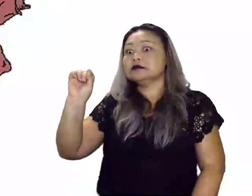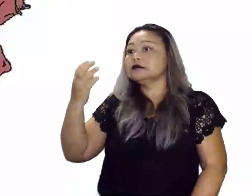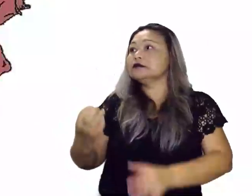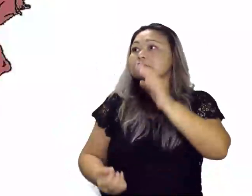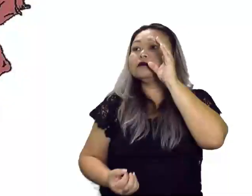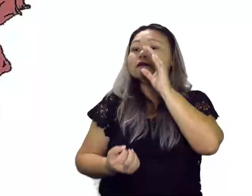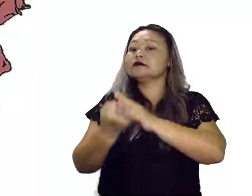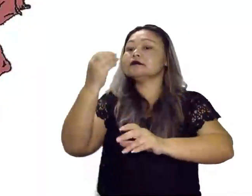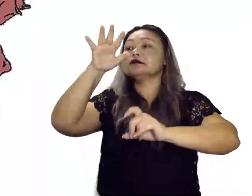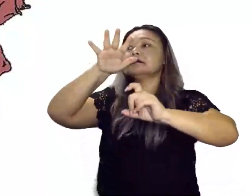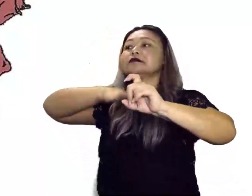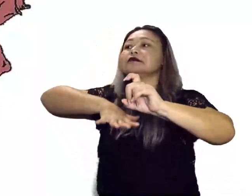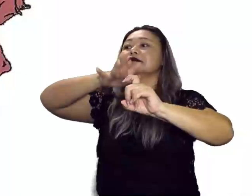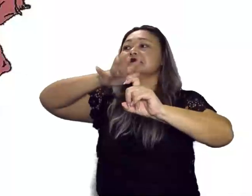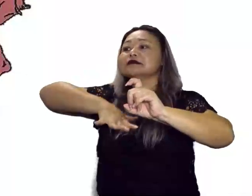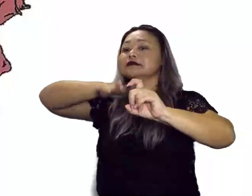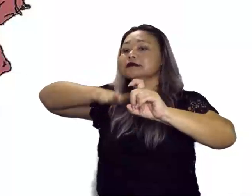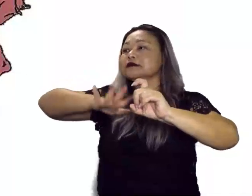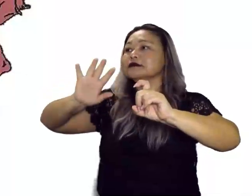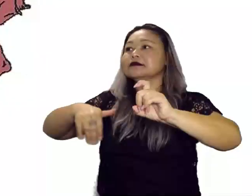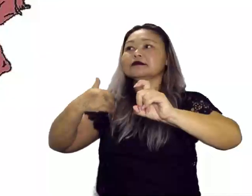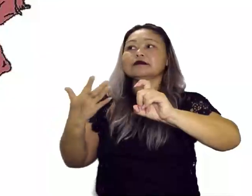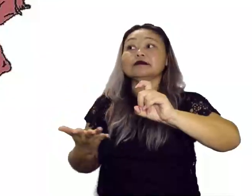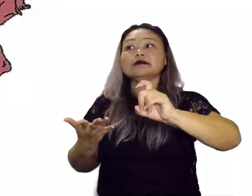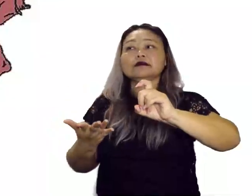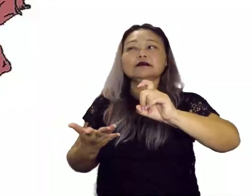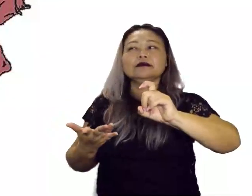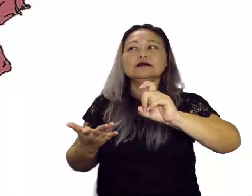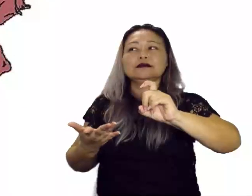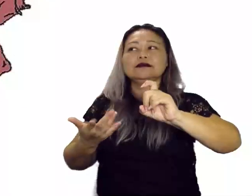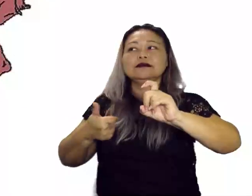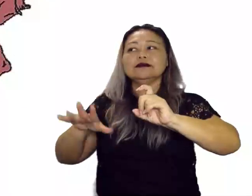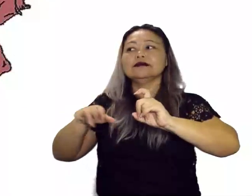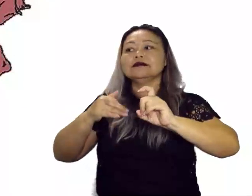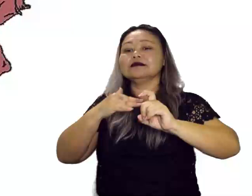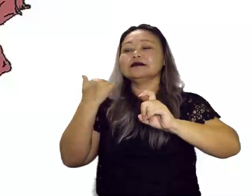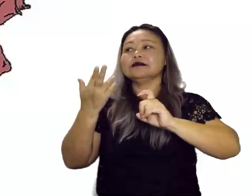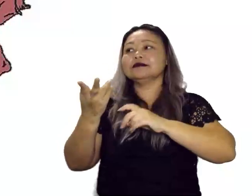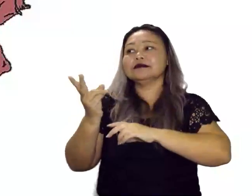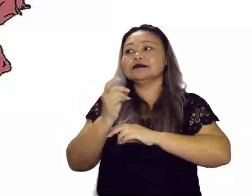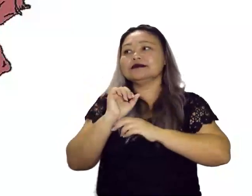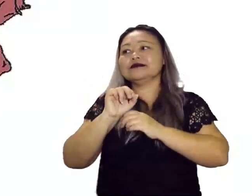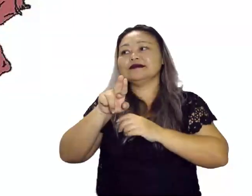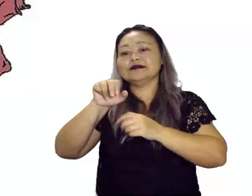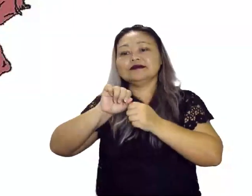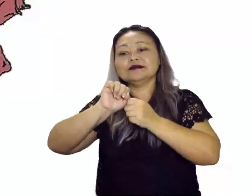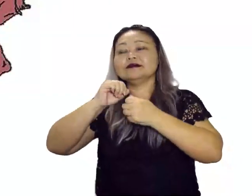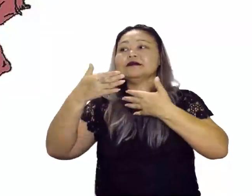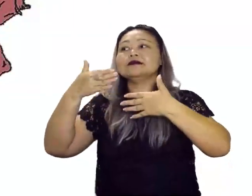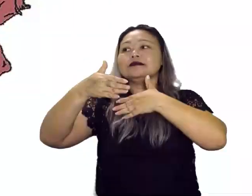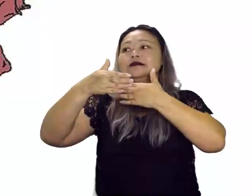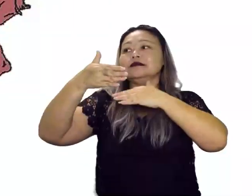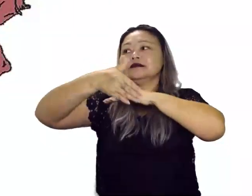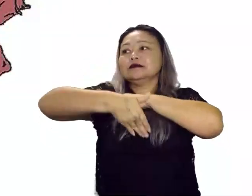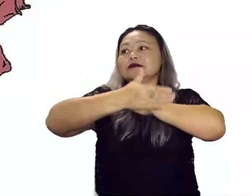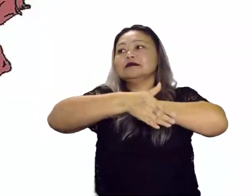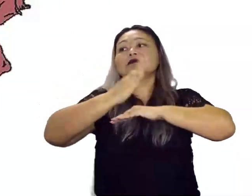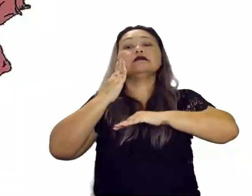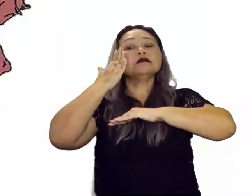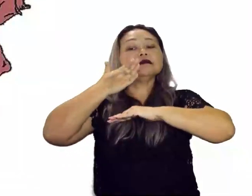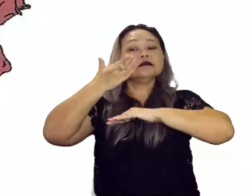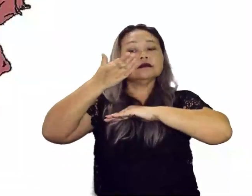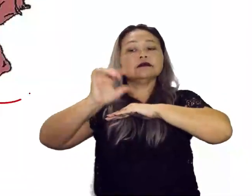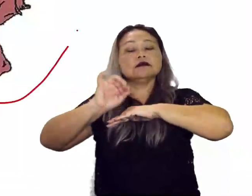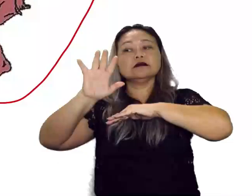Como nasce o mito? Aqui, ó. Essa é a mula sem cabeça, né? Boto cor-de-rosa,